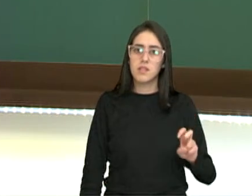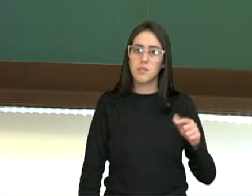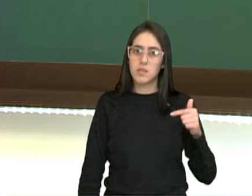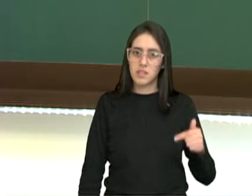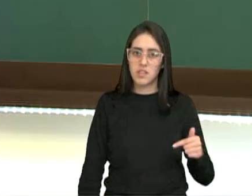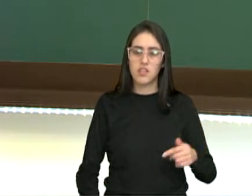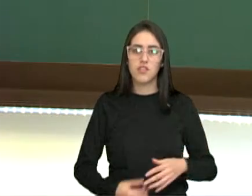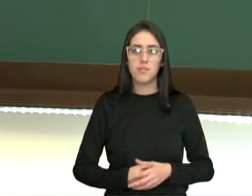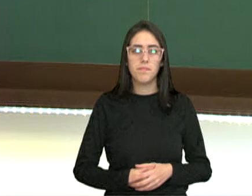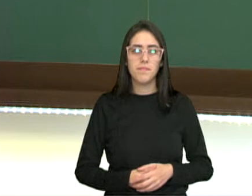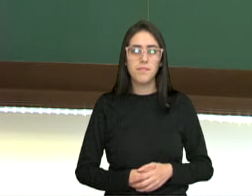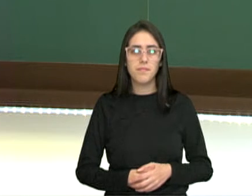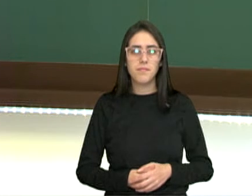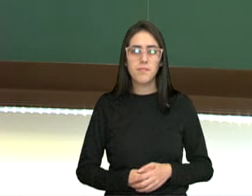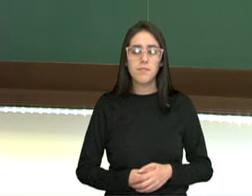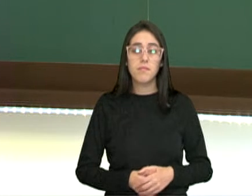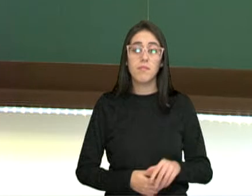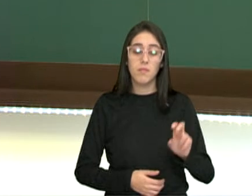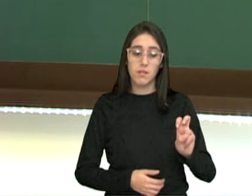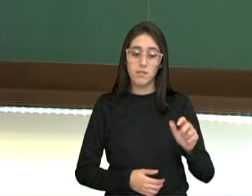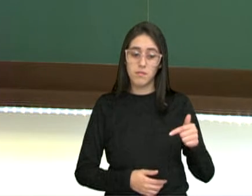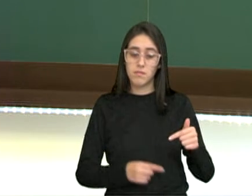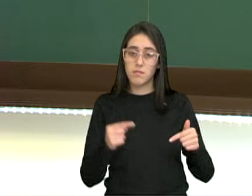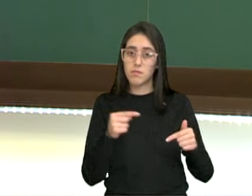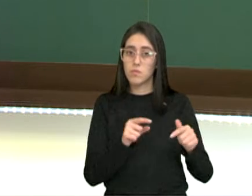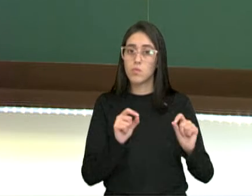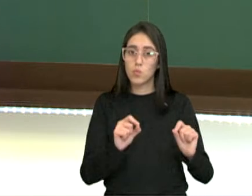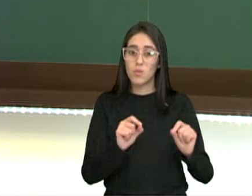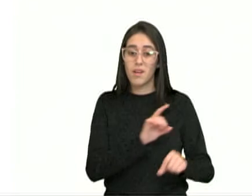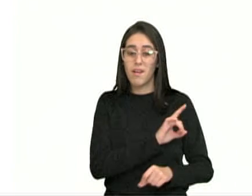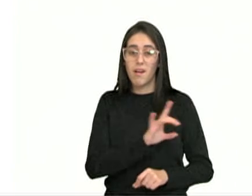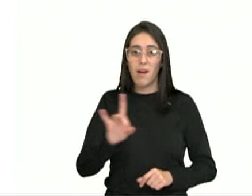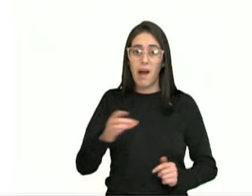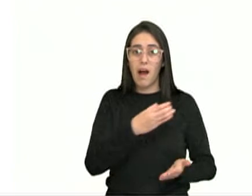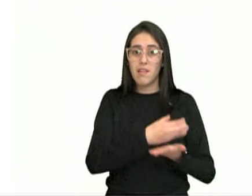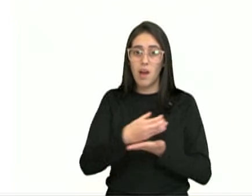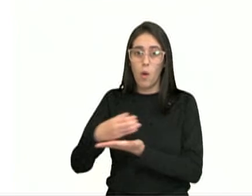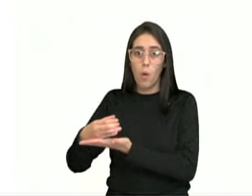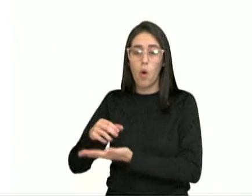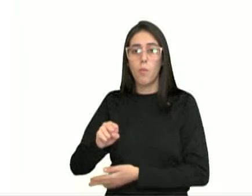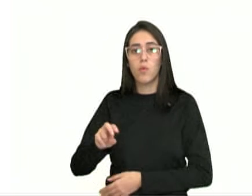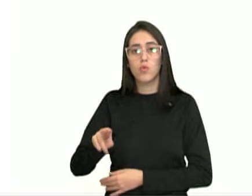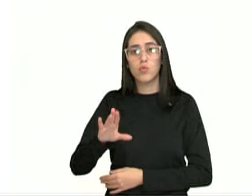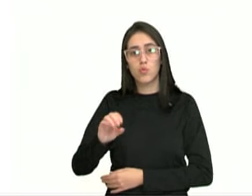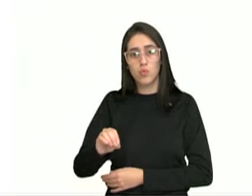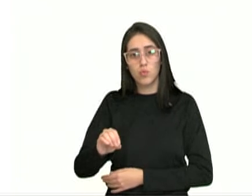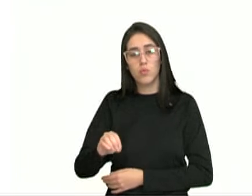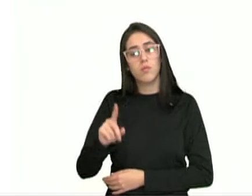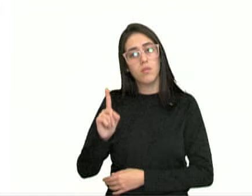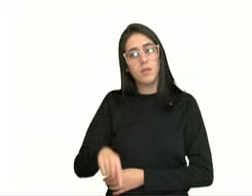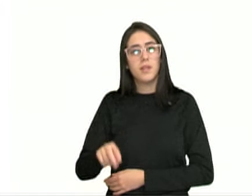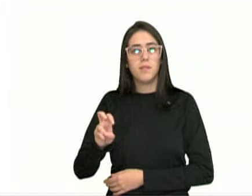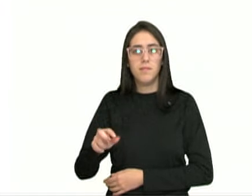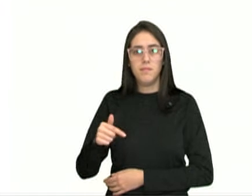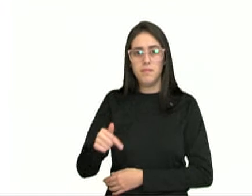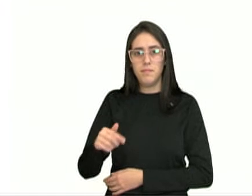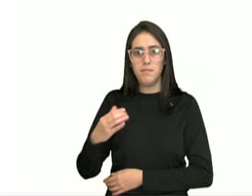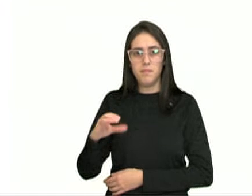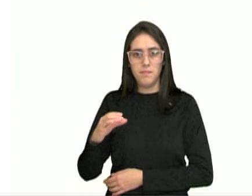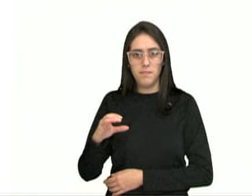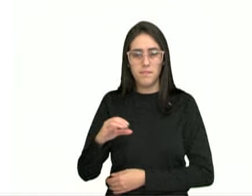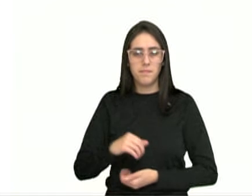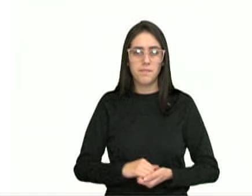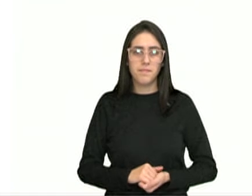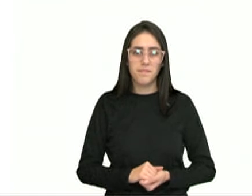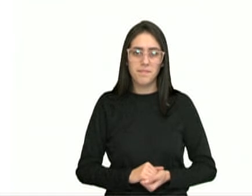57. Esse 57 indica que cada copo de suco custa 57